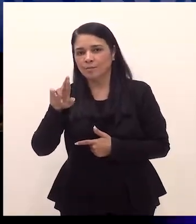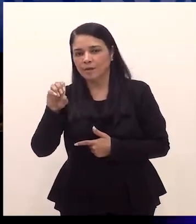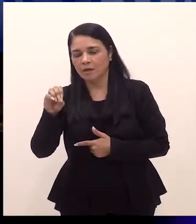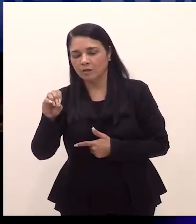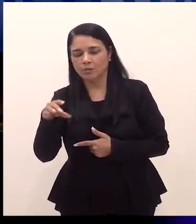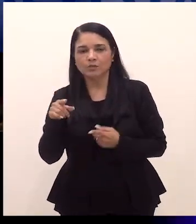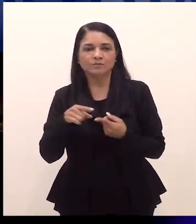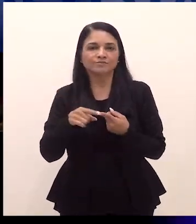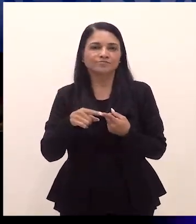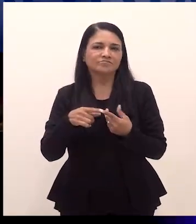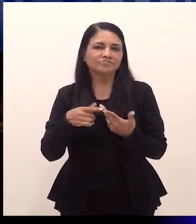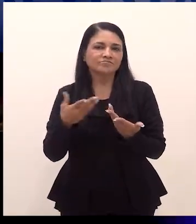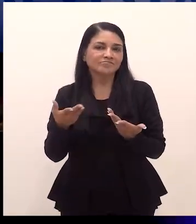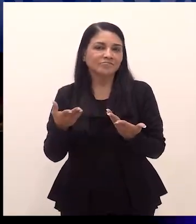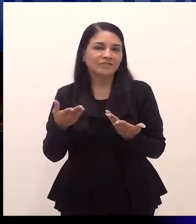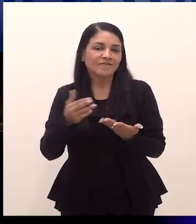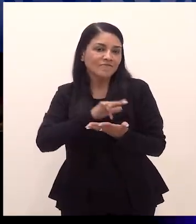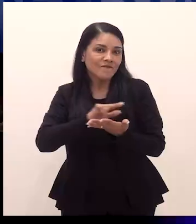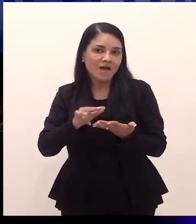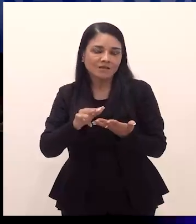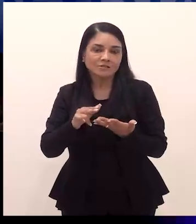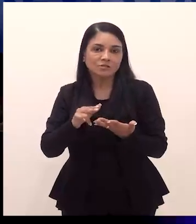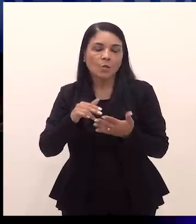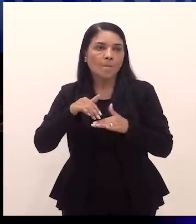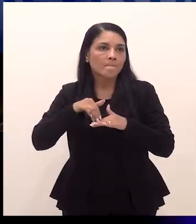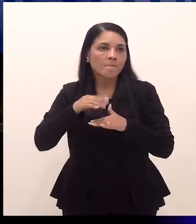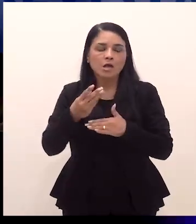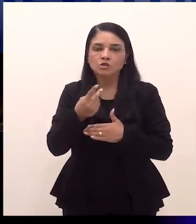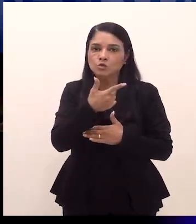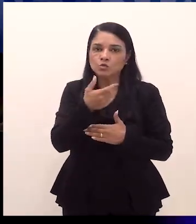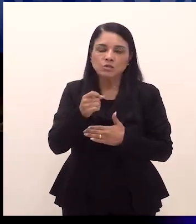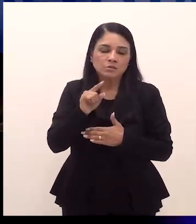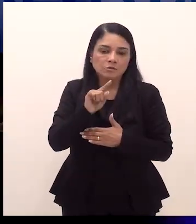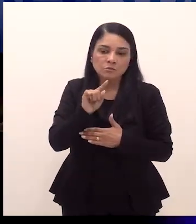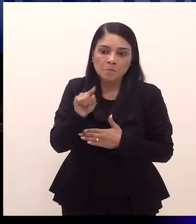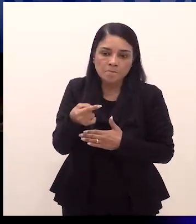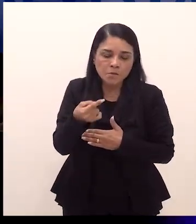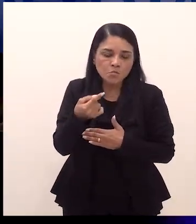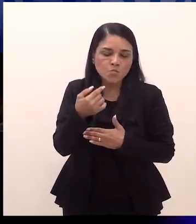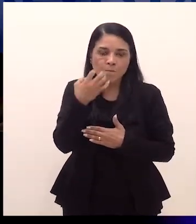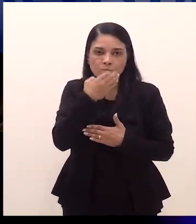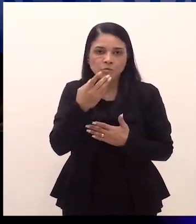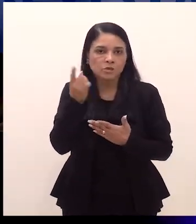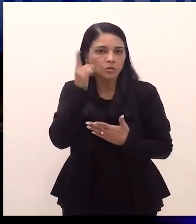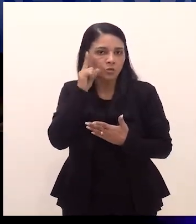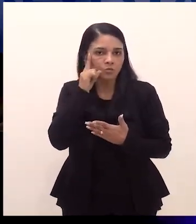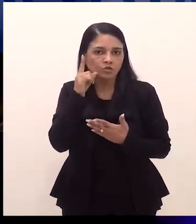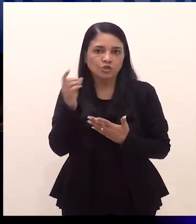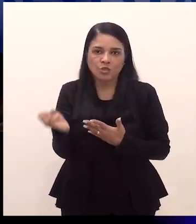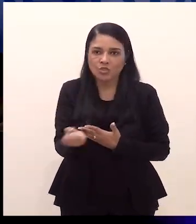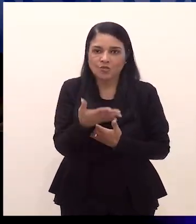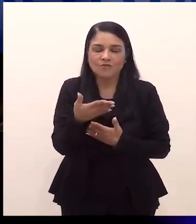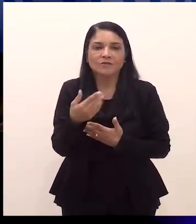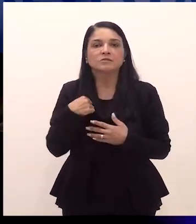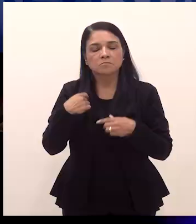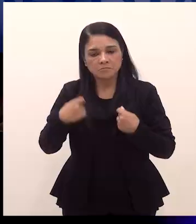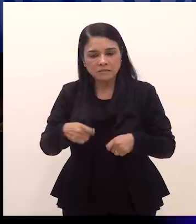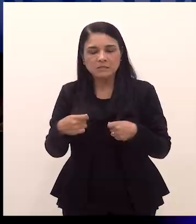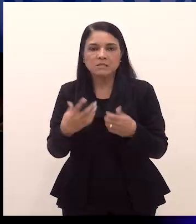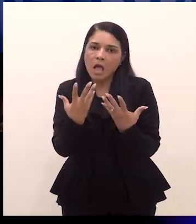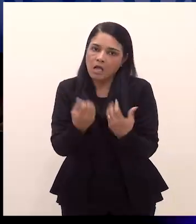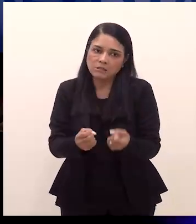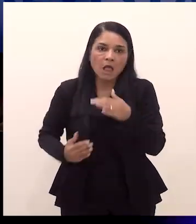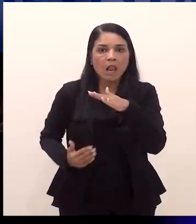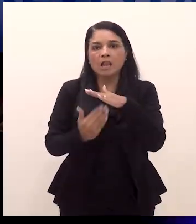Buarque, e a produção toda contemporânea. E pensando que são 200 mil músicas lançadas por dia, a gente também tem que aceitar o